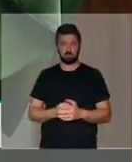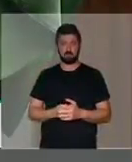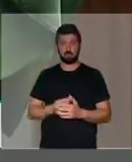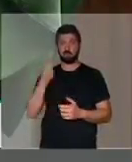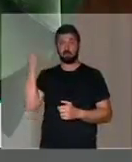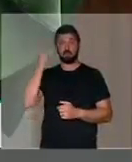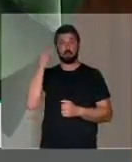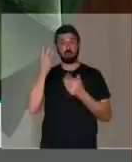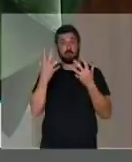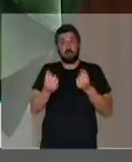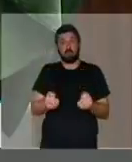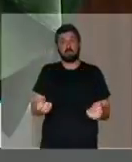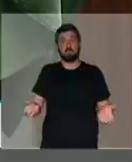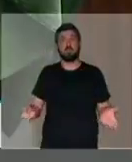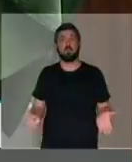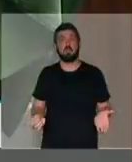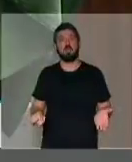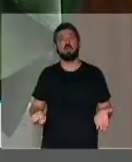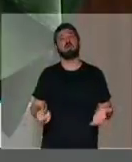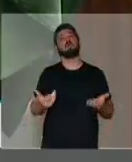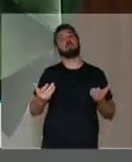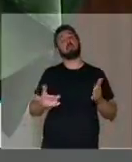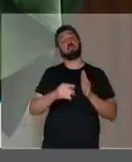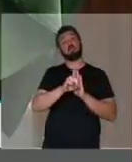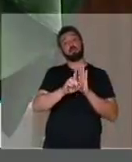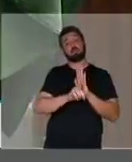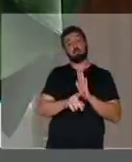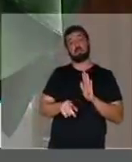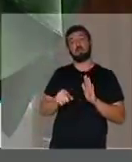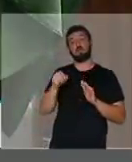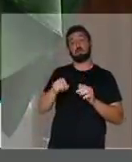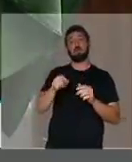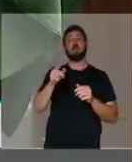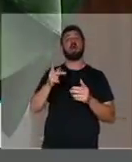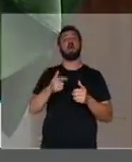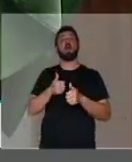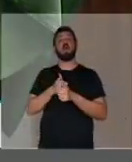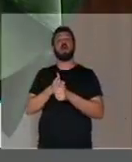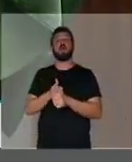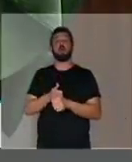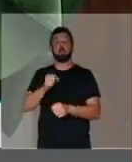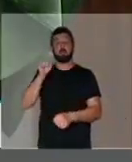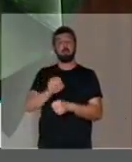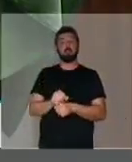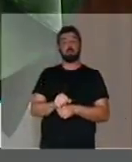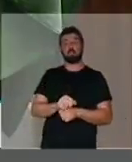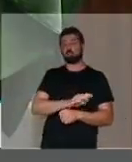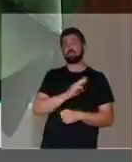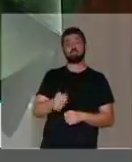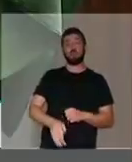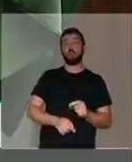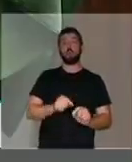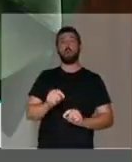É inadmissível, portanto, que a decretação da medida seja seguida de imediato.